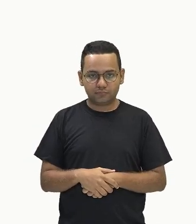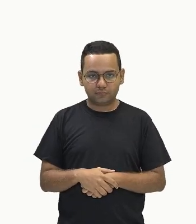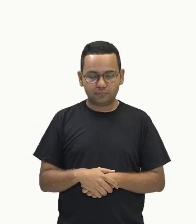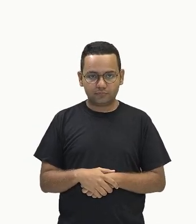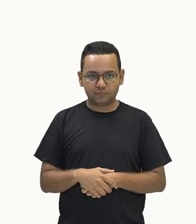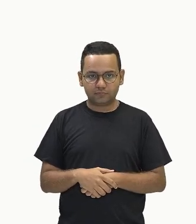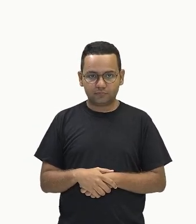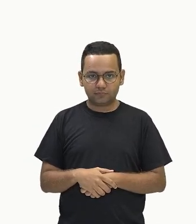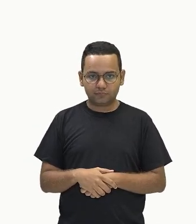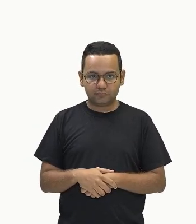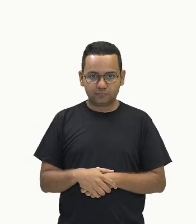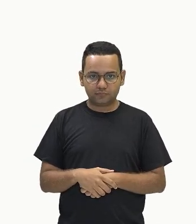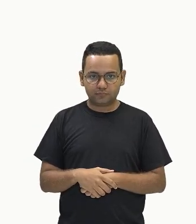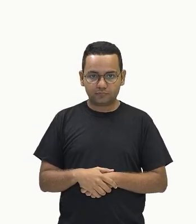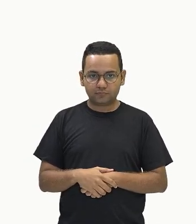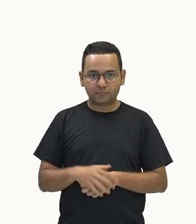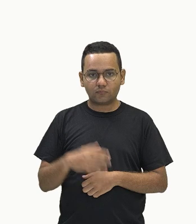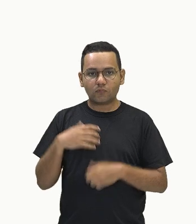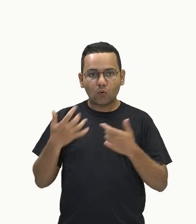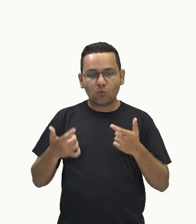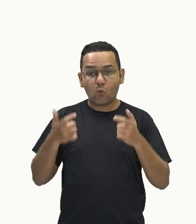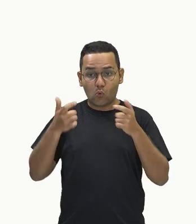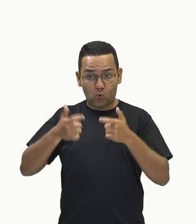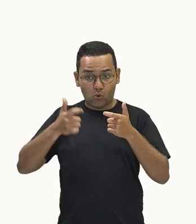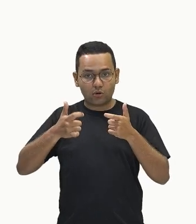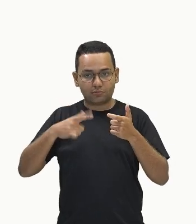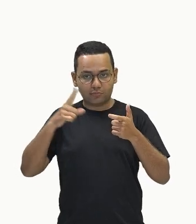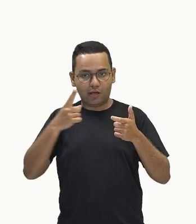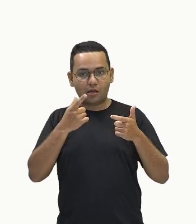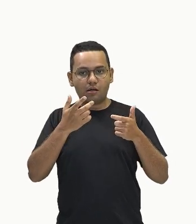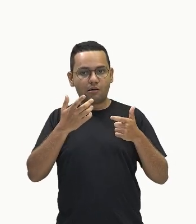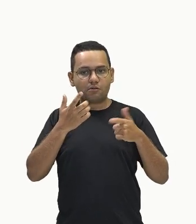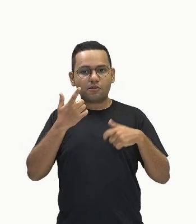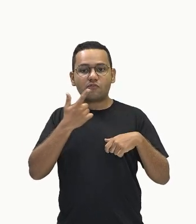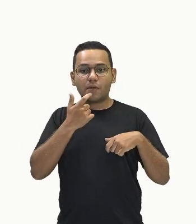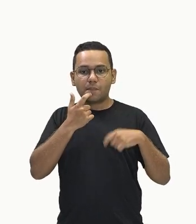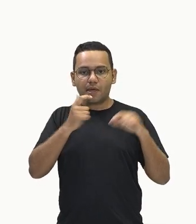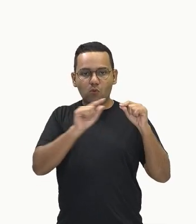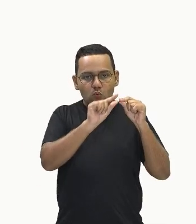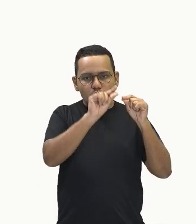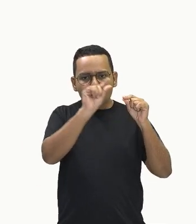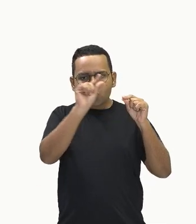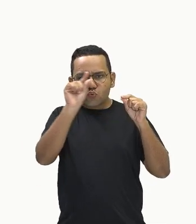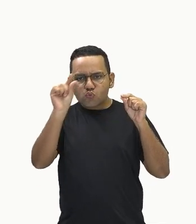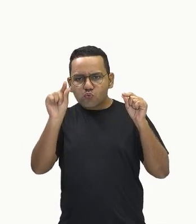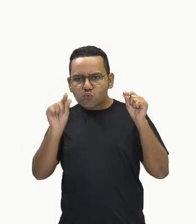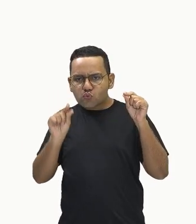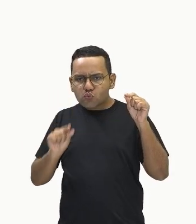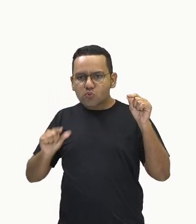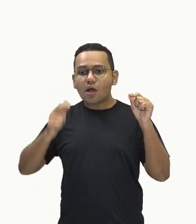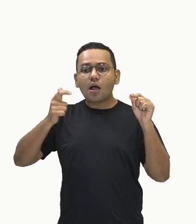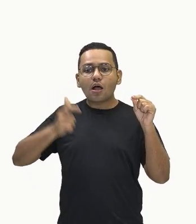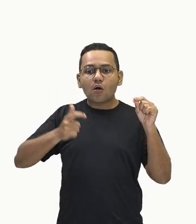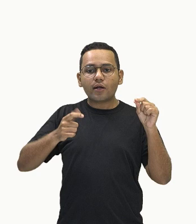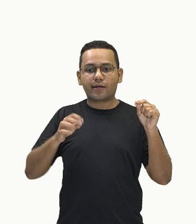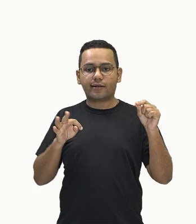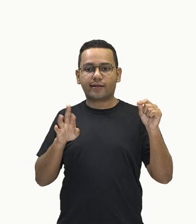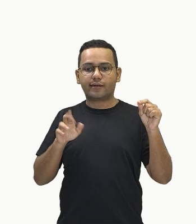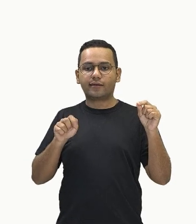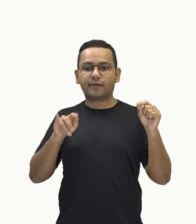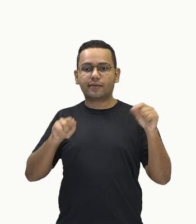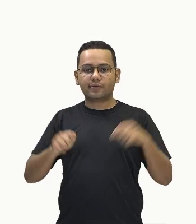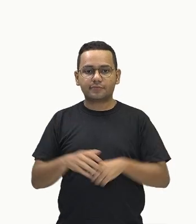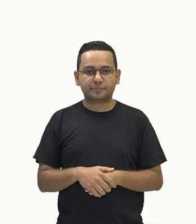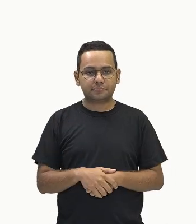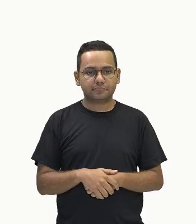pega o caminho da traqueia, certo? Então, o esfíncter